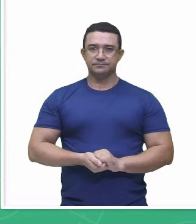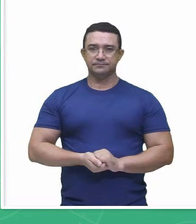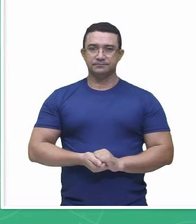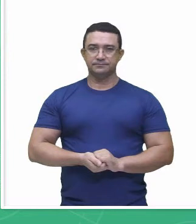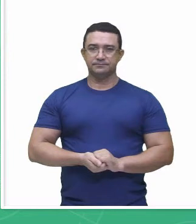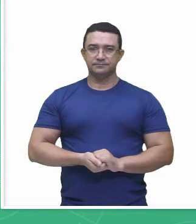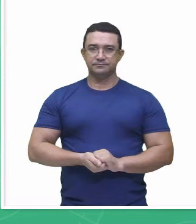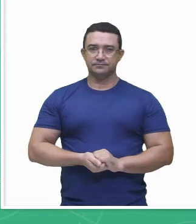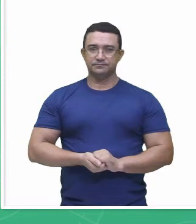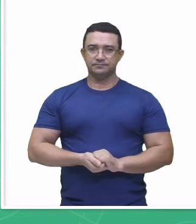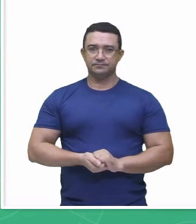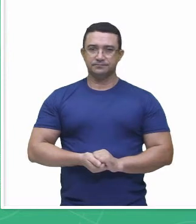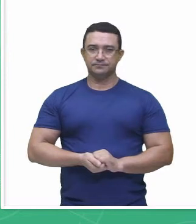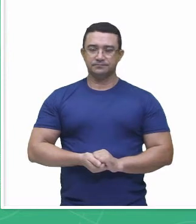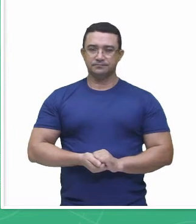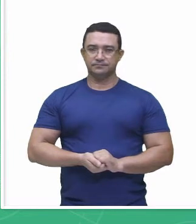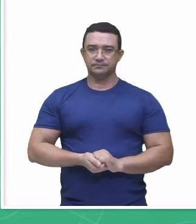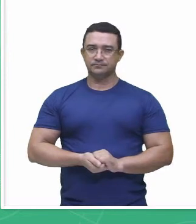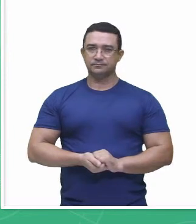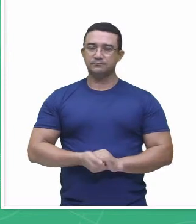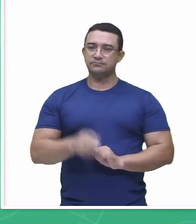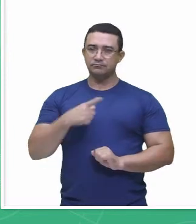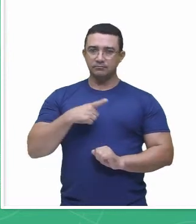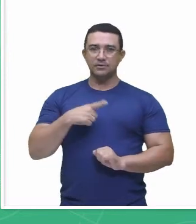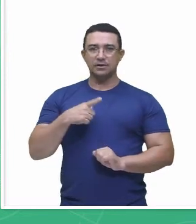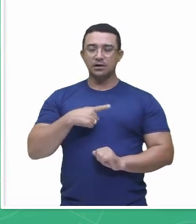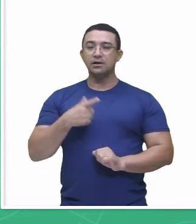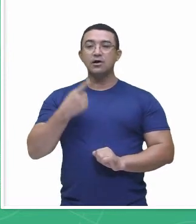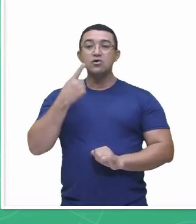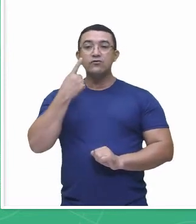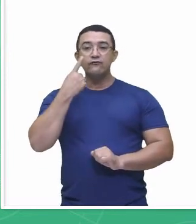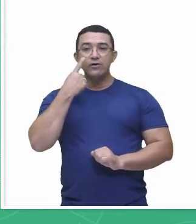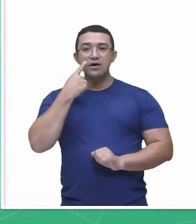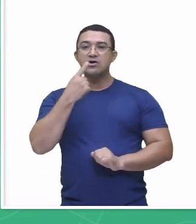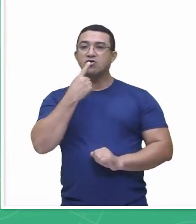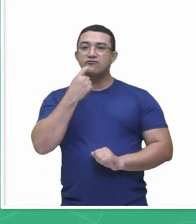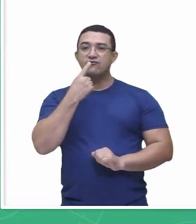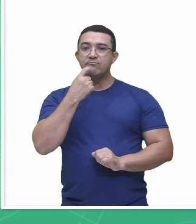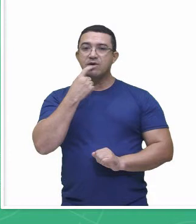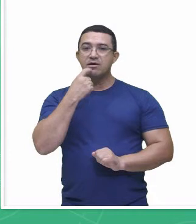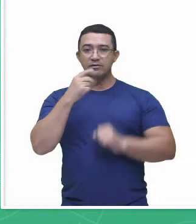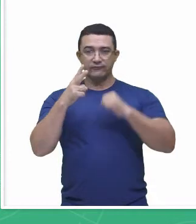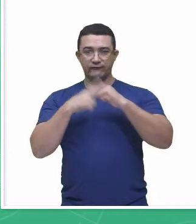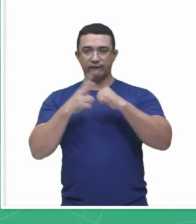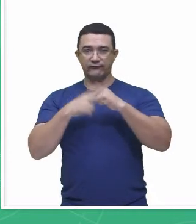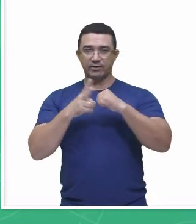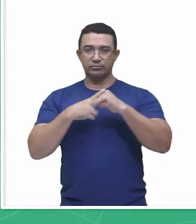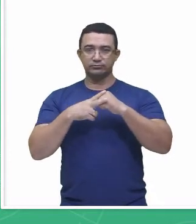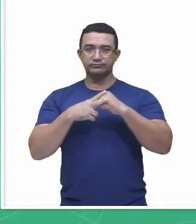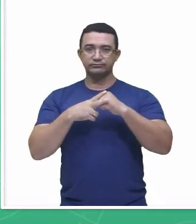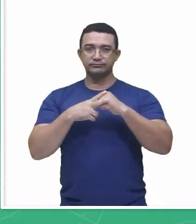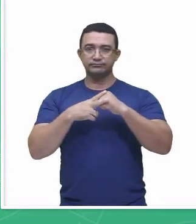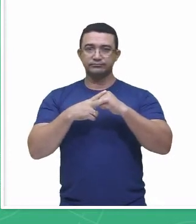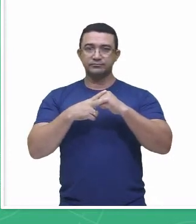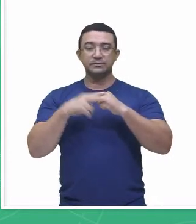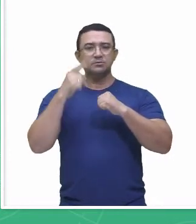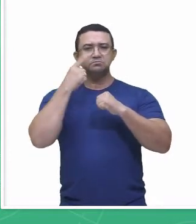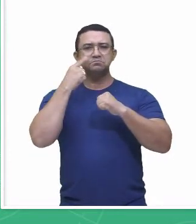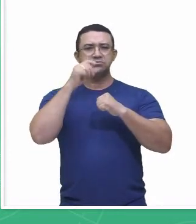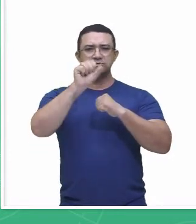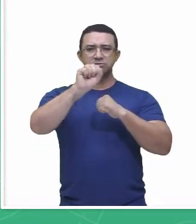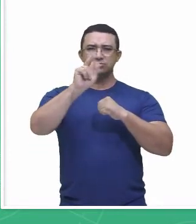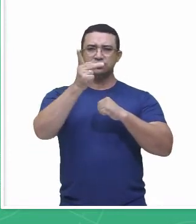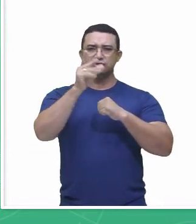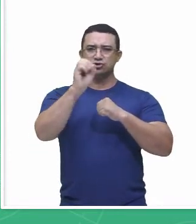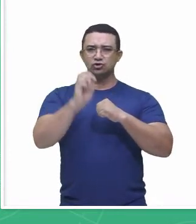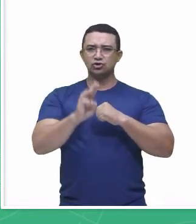that man I adored. Então nós temos os verbos aí todos destacados. Chama atenção para esse aqui que nós vamos ver, falar um pouquinho